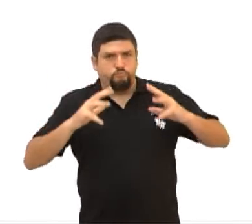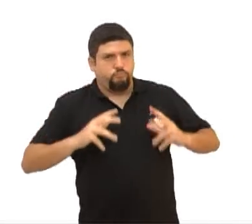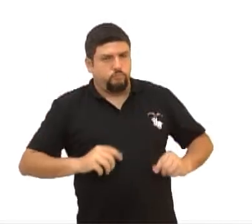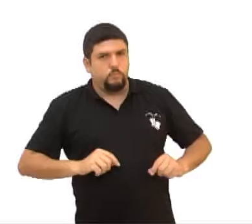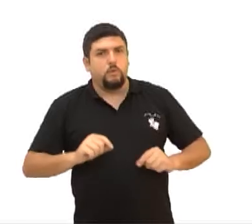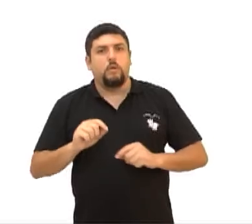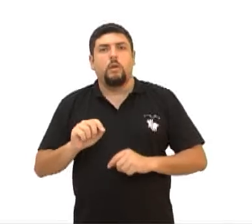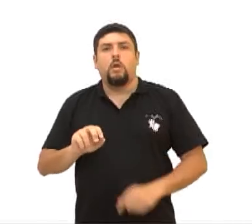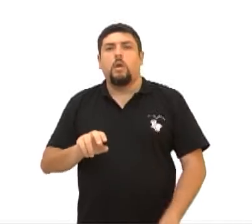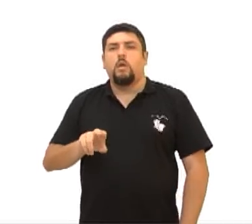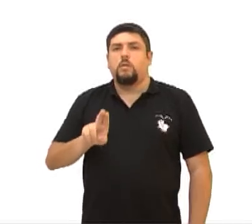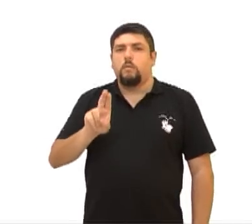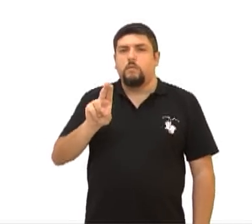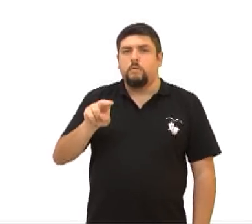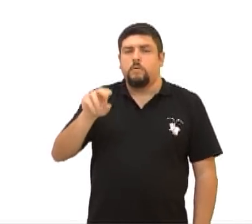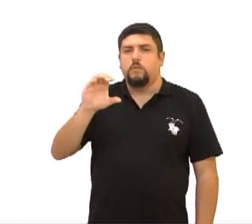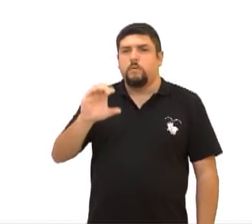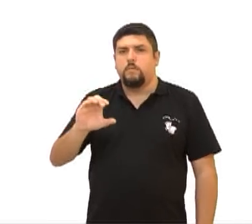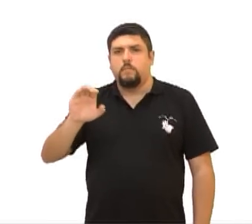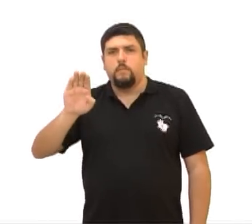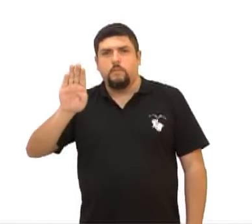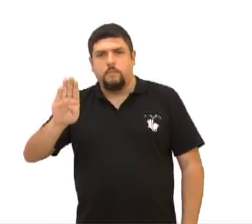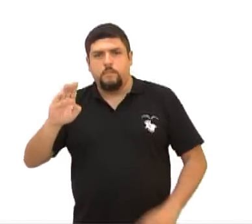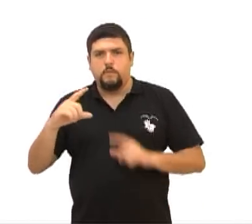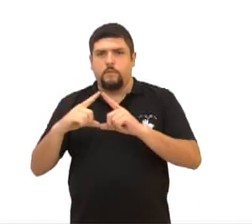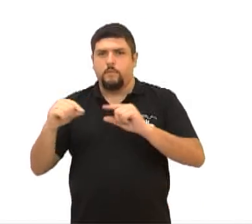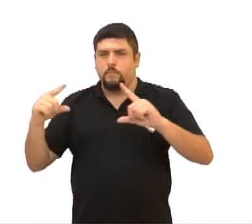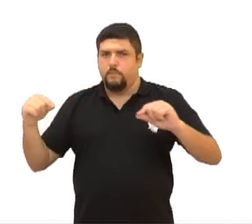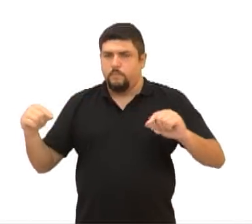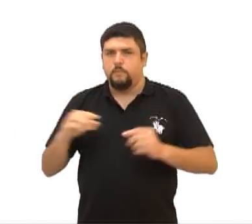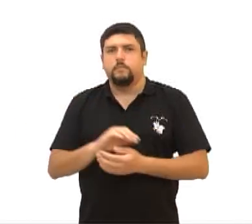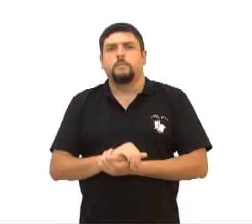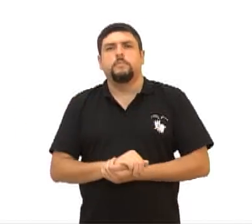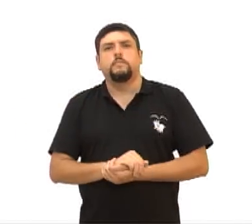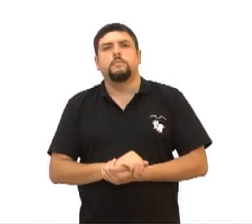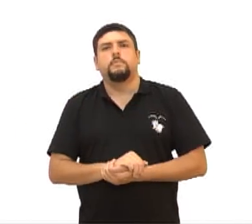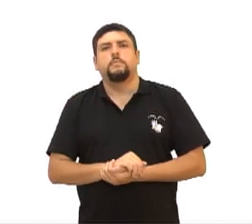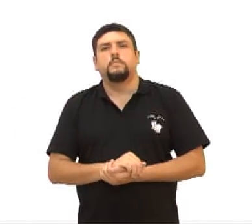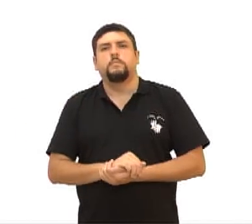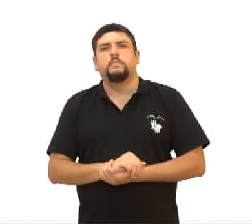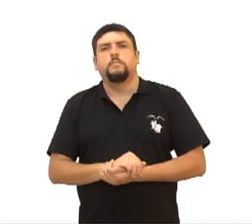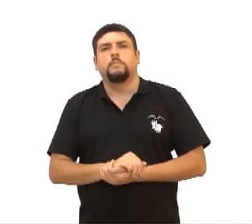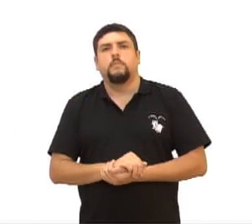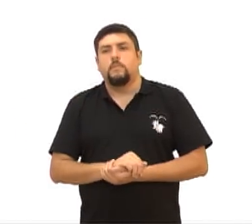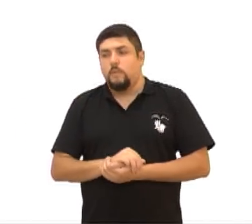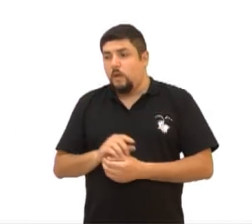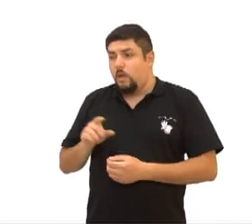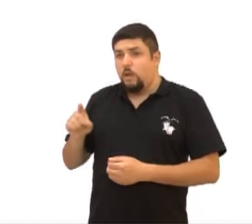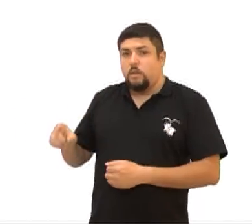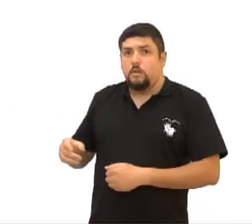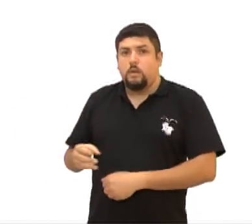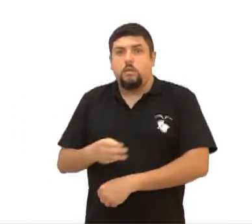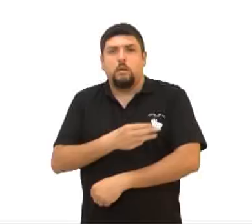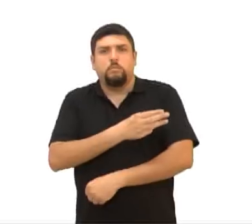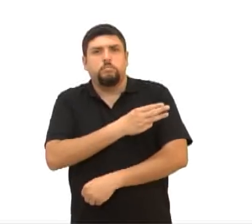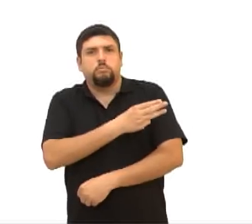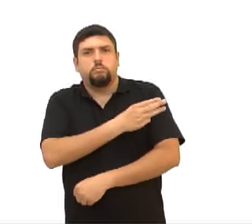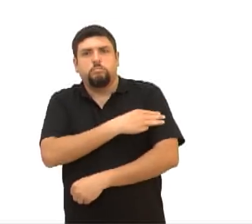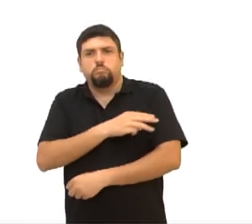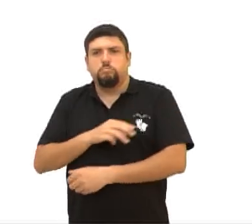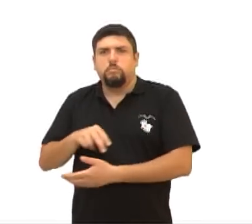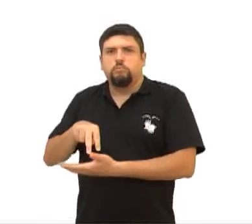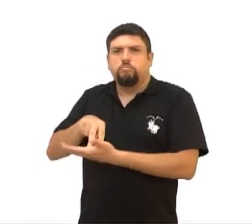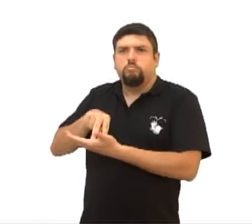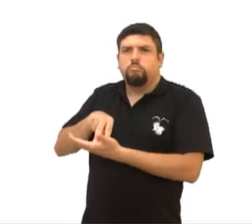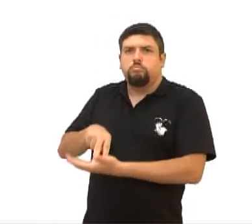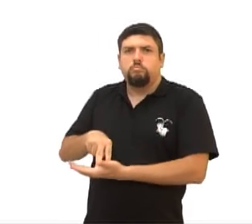da Universidade Católica de Brasília e membro titular do Conselho de